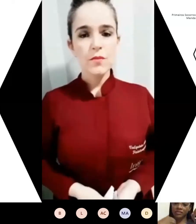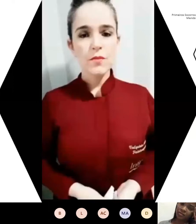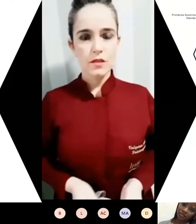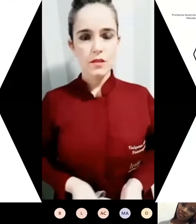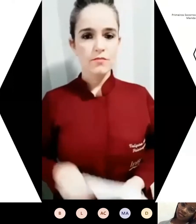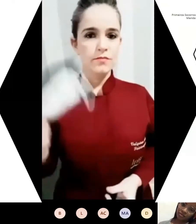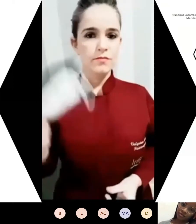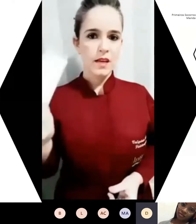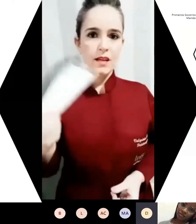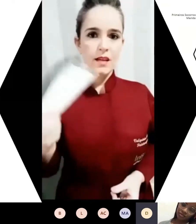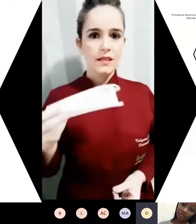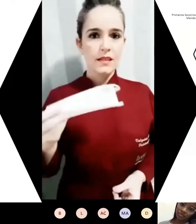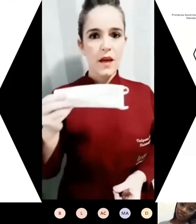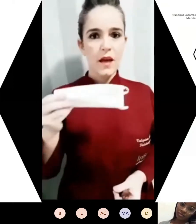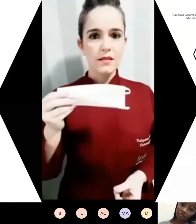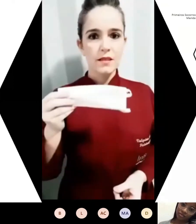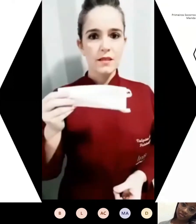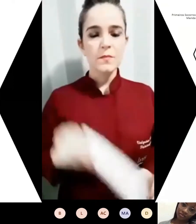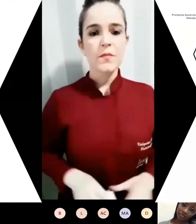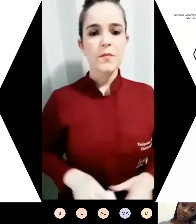O uso das máscaras.